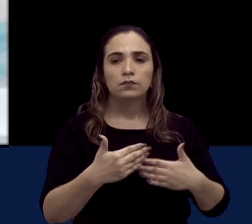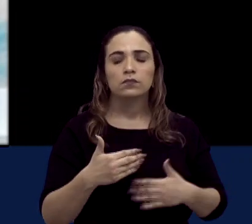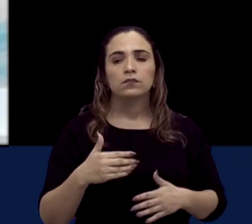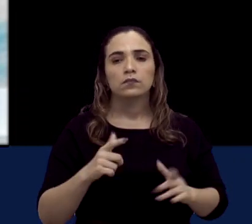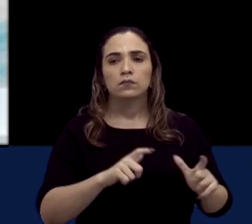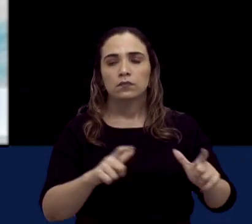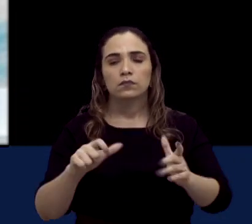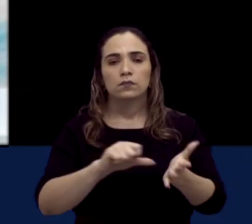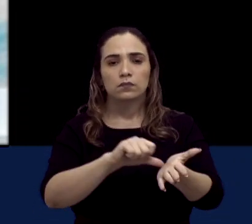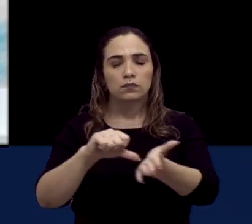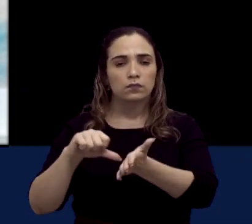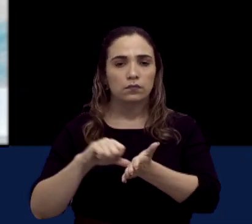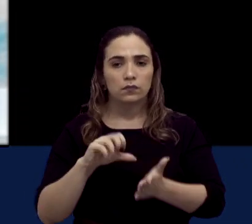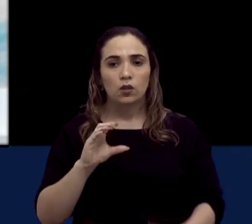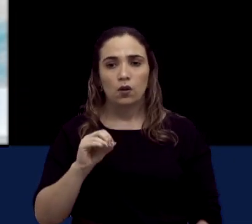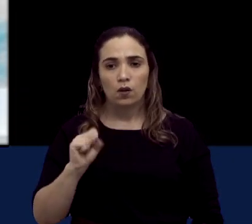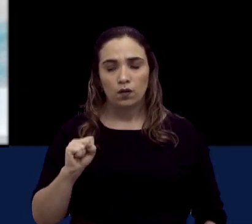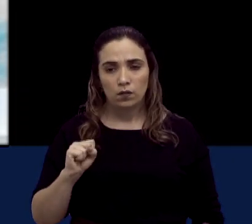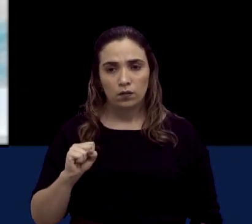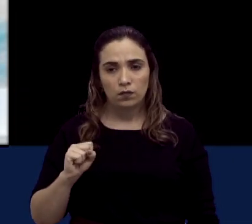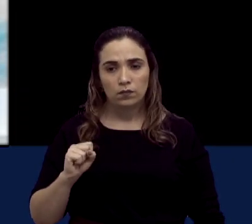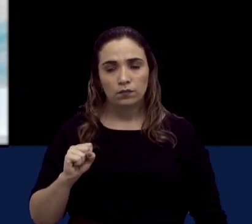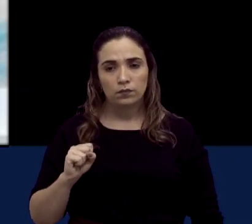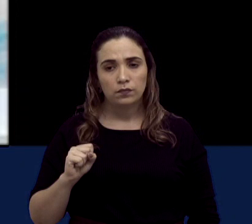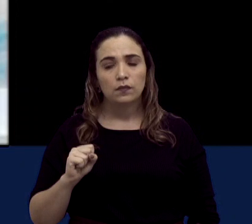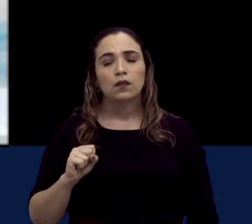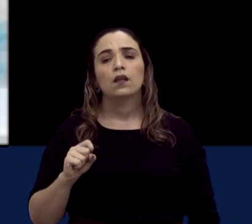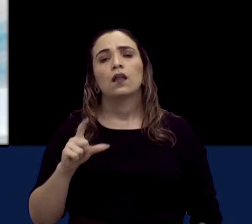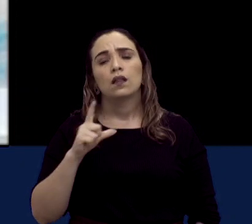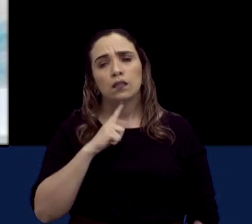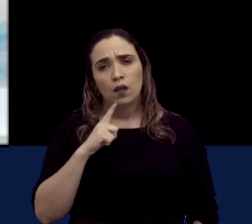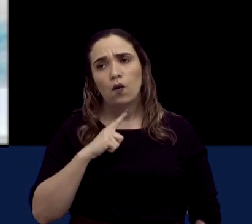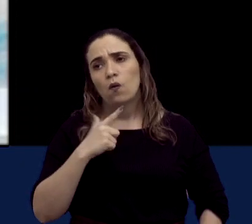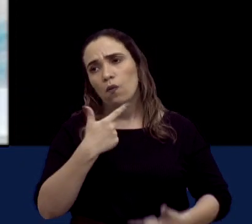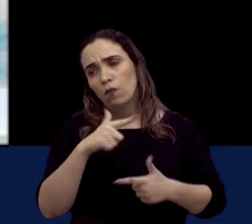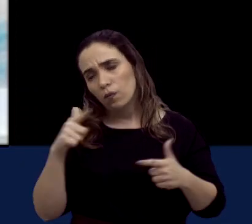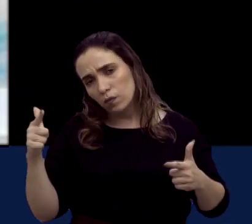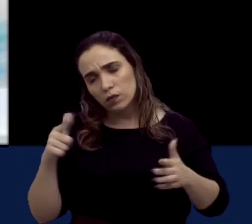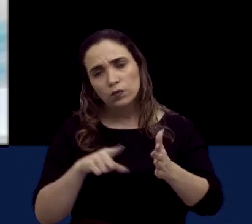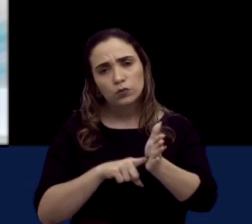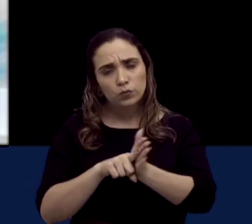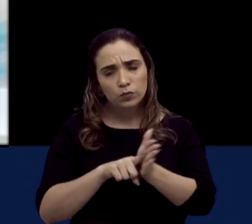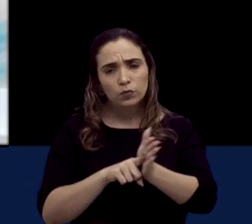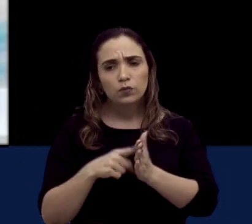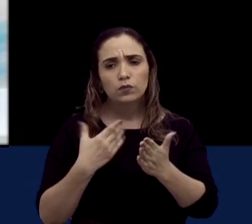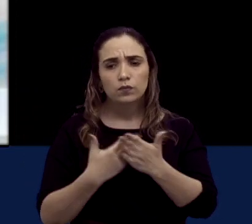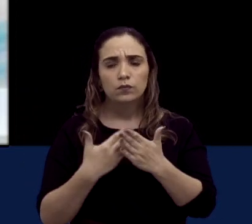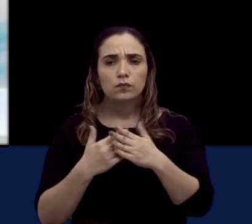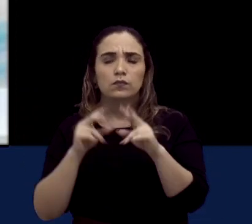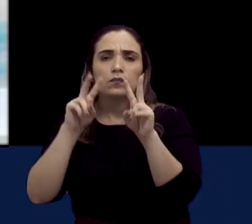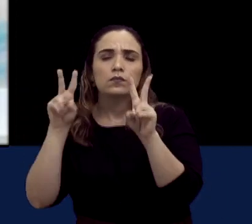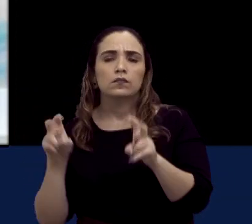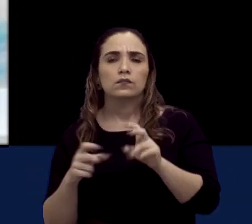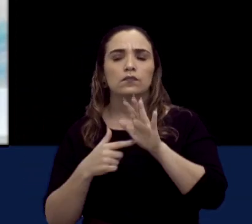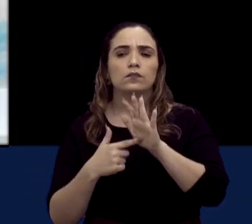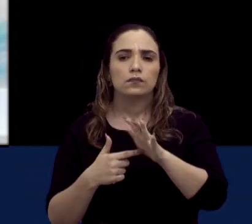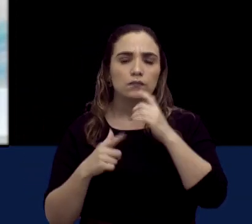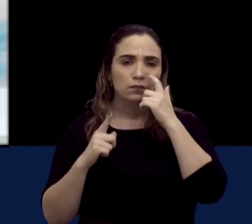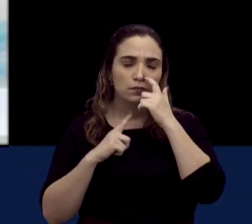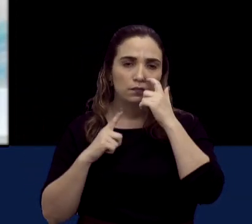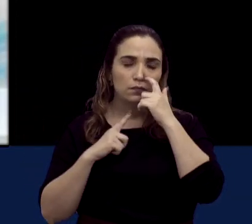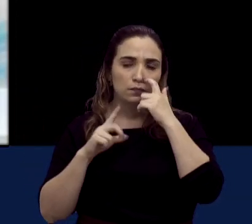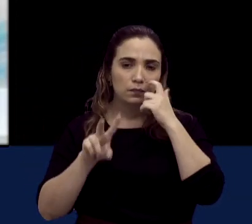unidades geridas por OS, né, existem outras diversidades de trabalhos que mostram o